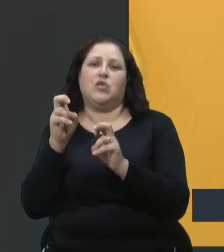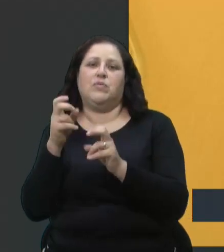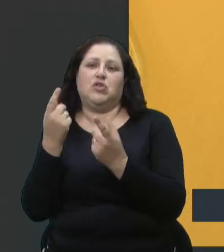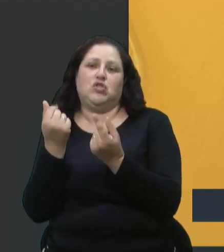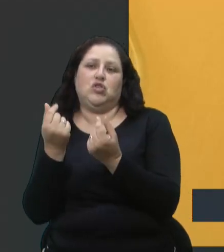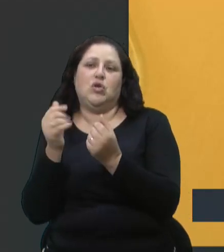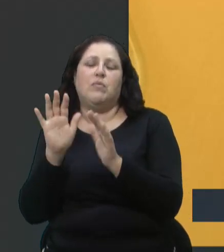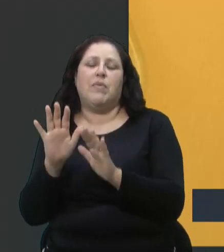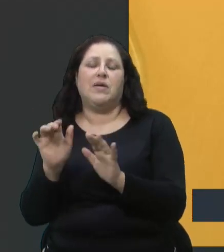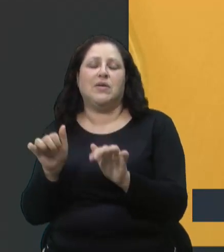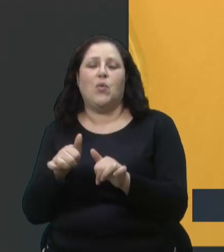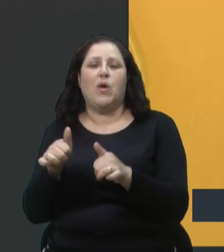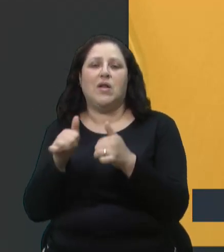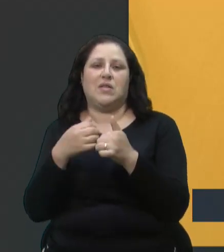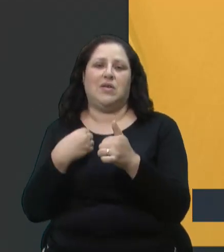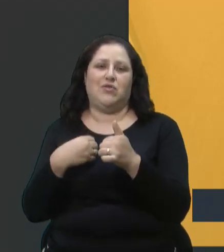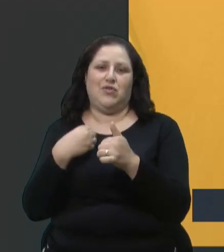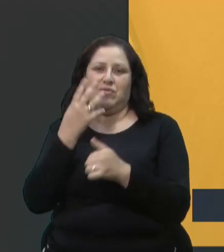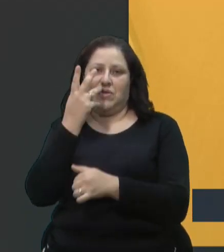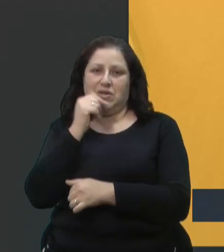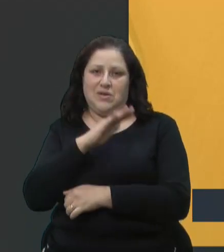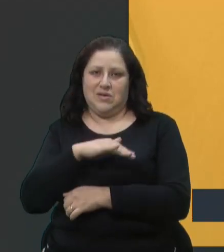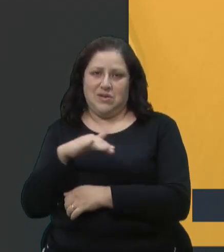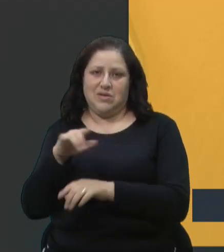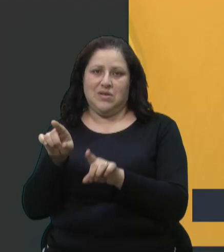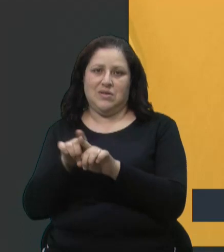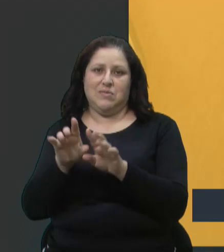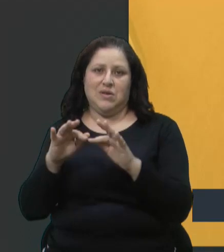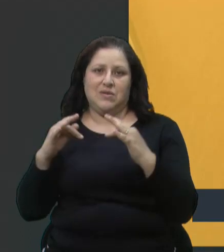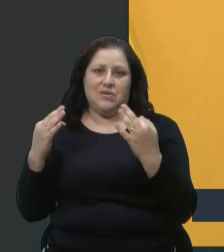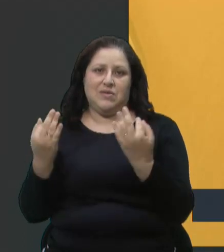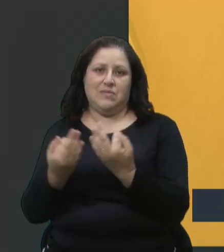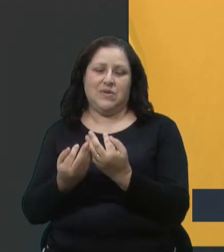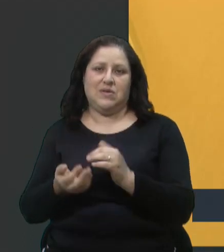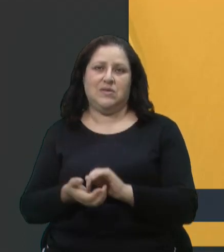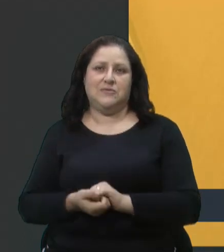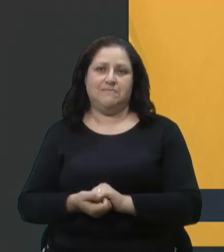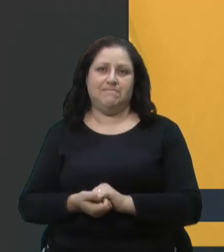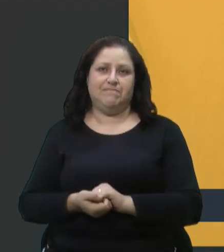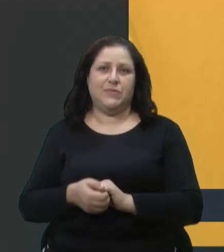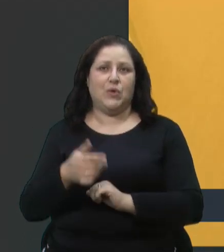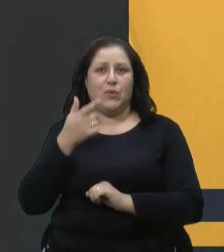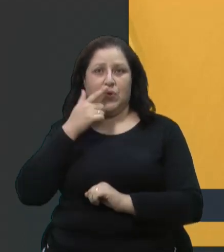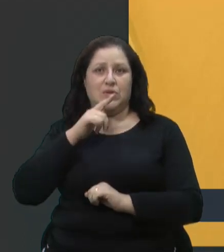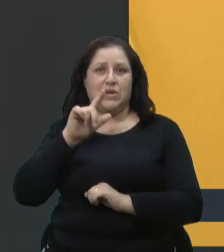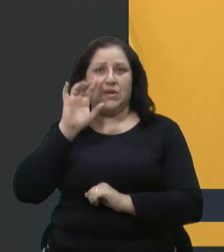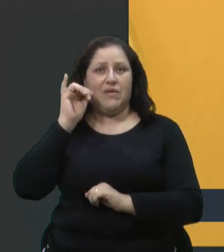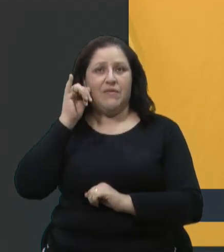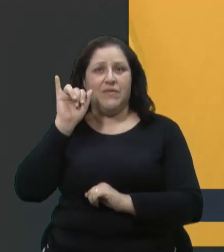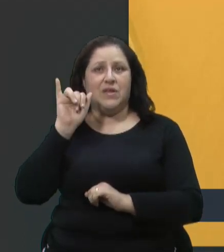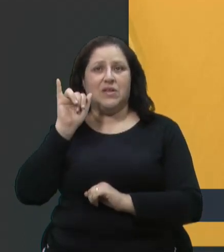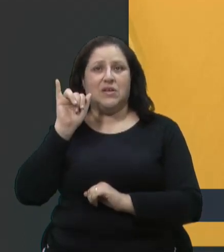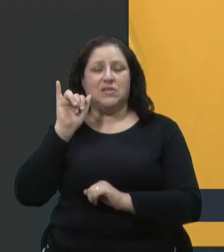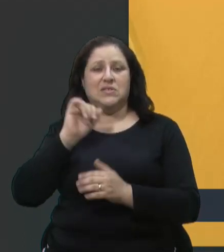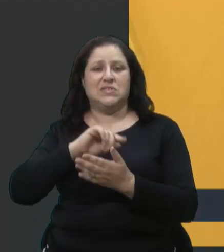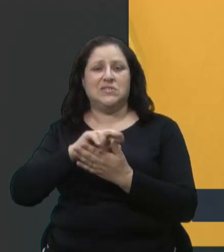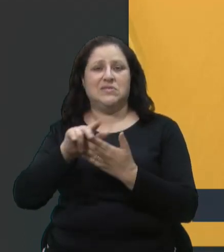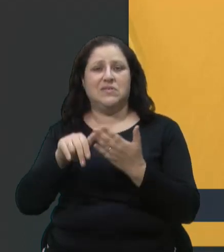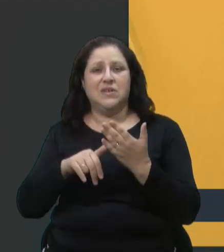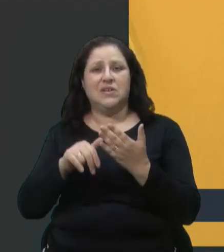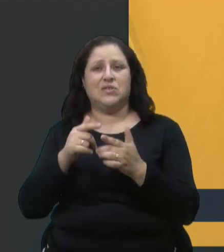questão da qualidade de vida para essas crianças e para essas famílias, para evitar um monte de situações que elas